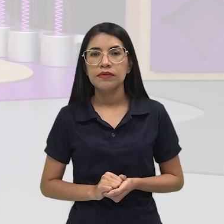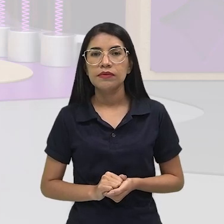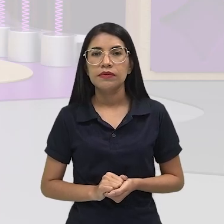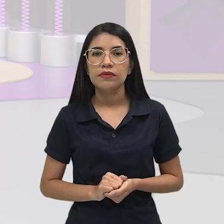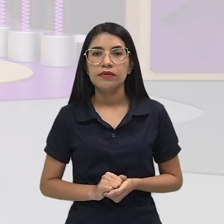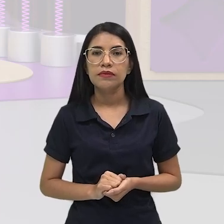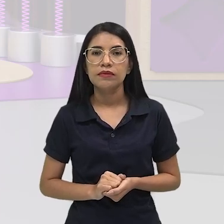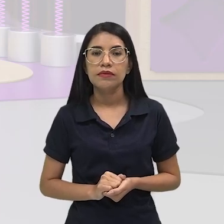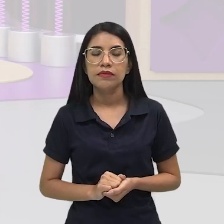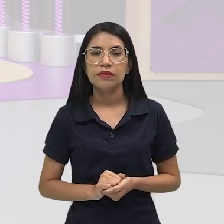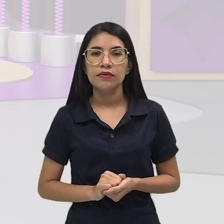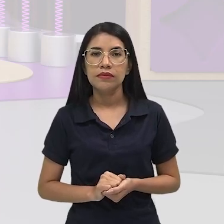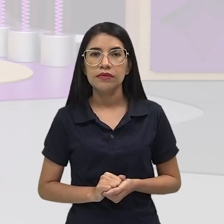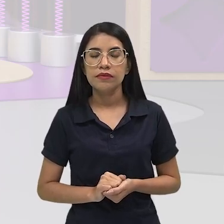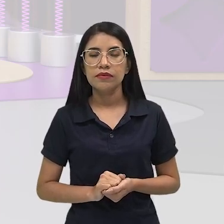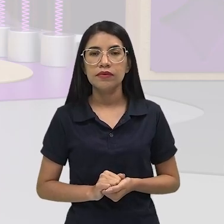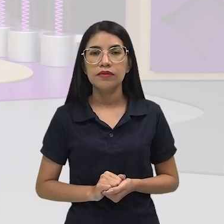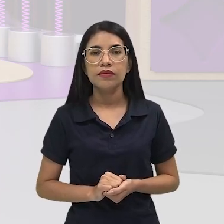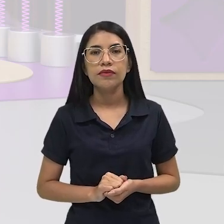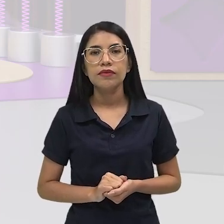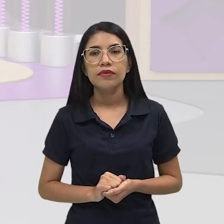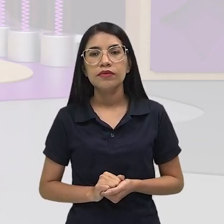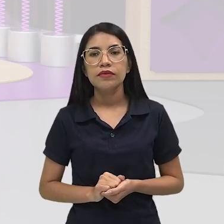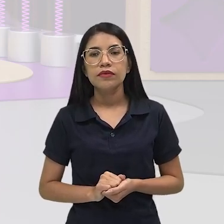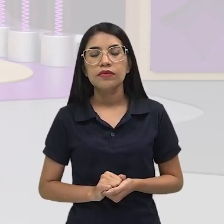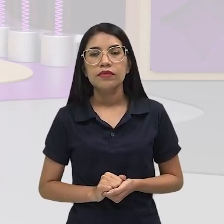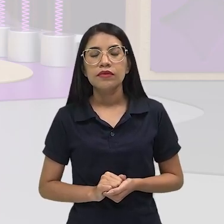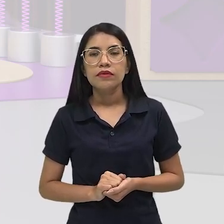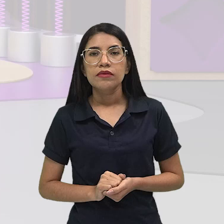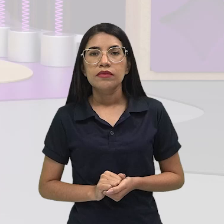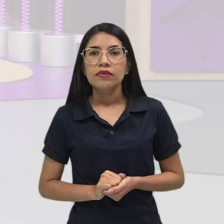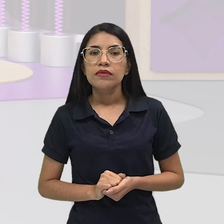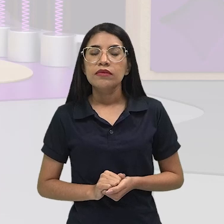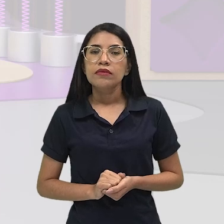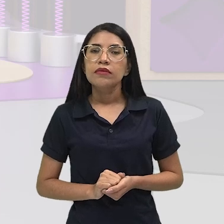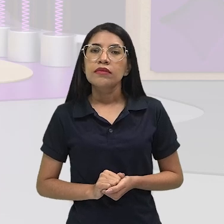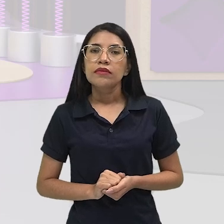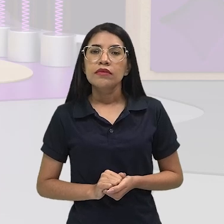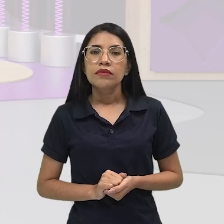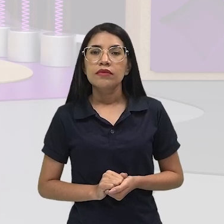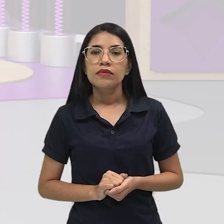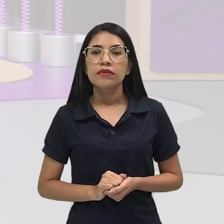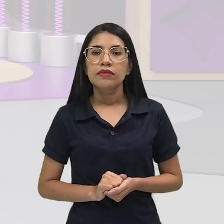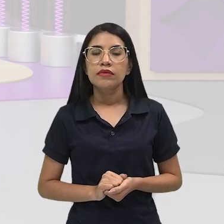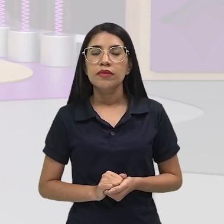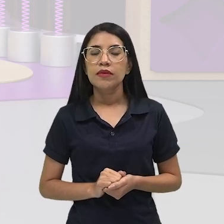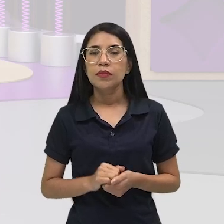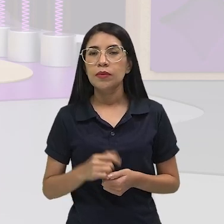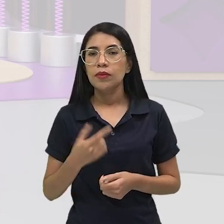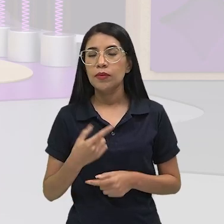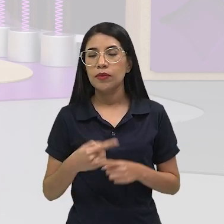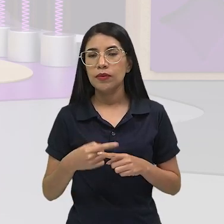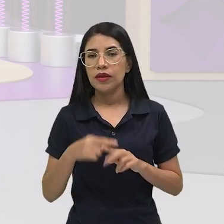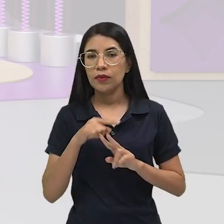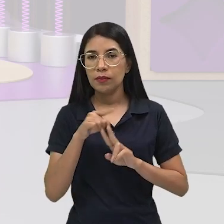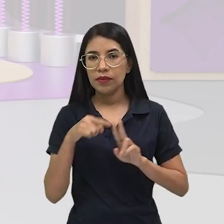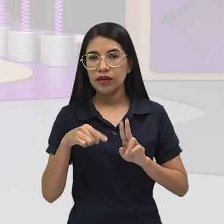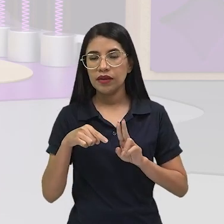grega que está aí, essa letra π, certo? Lembrando que, por ele ser um número